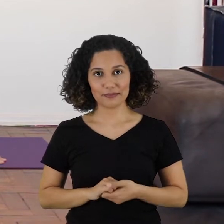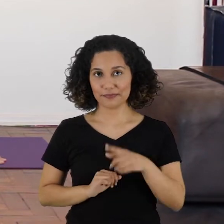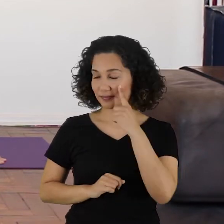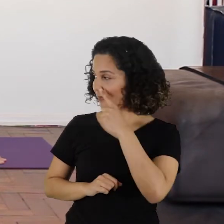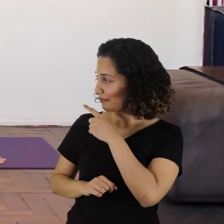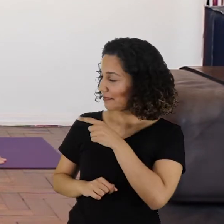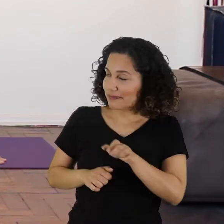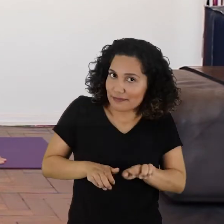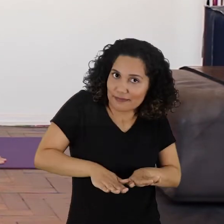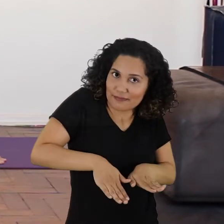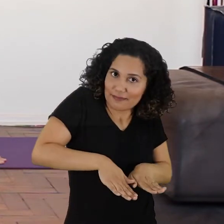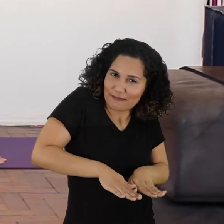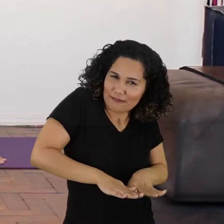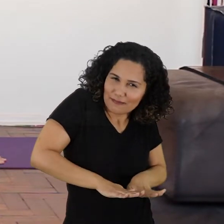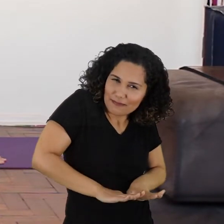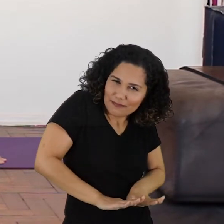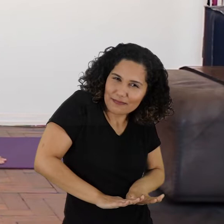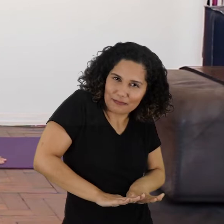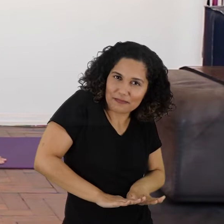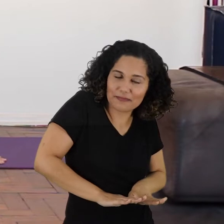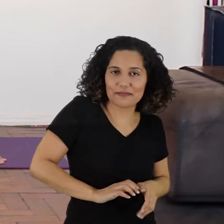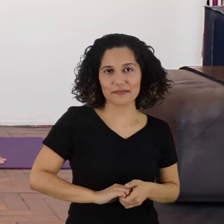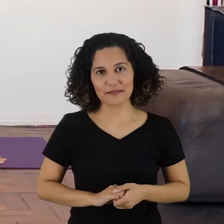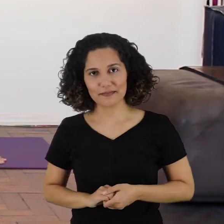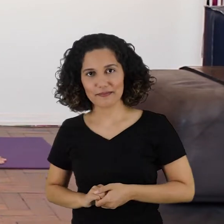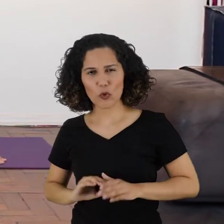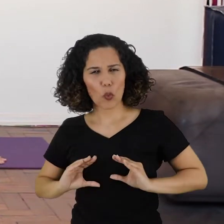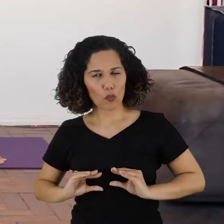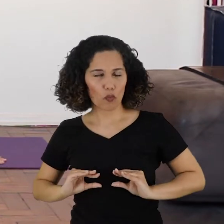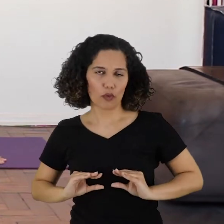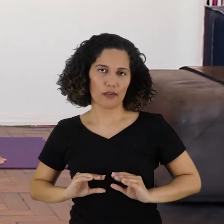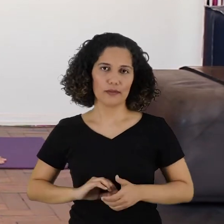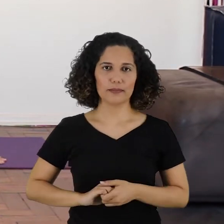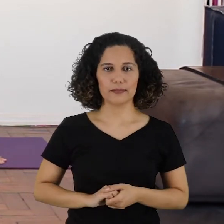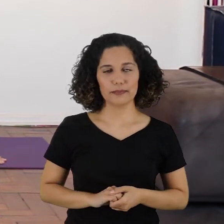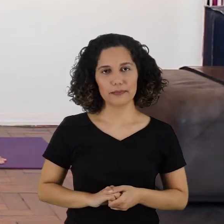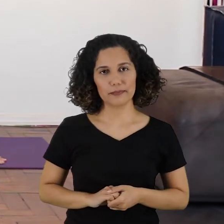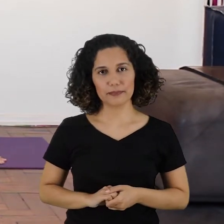Baixa os pés, o tornozelo, até onde for confortável para você.